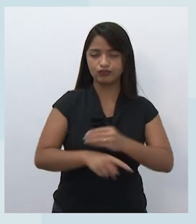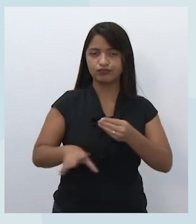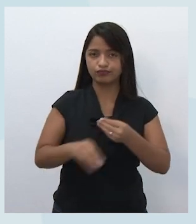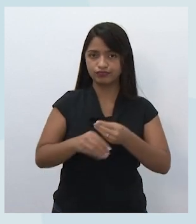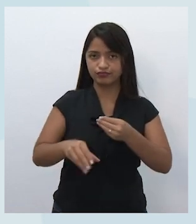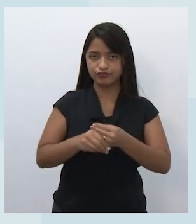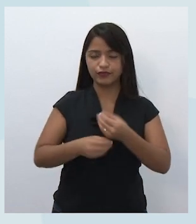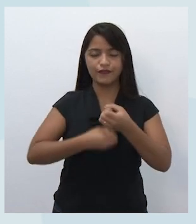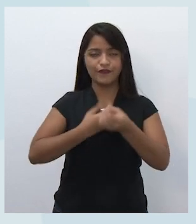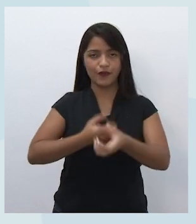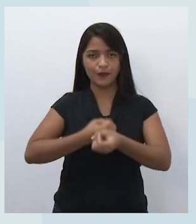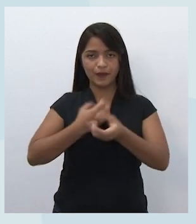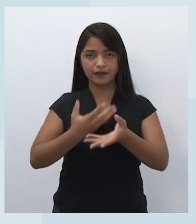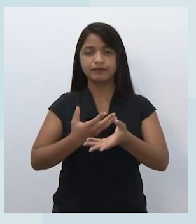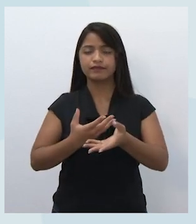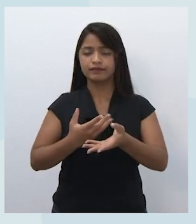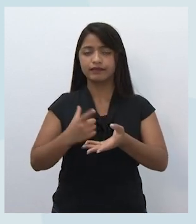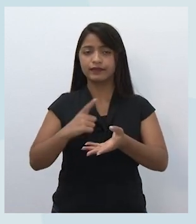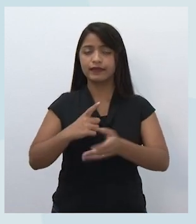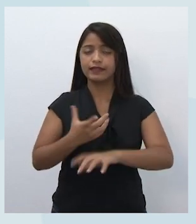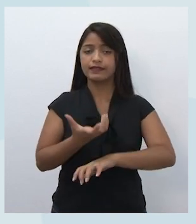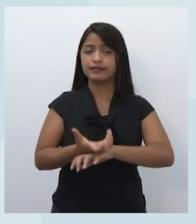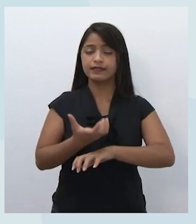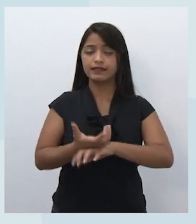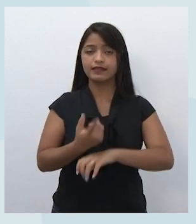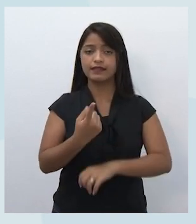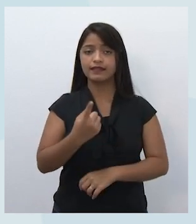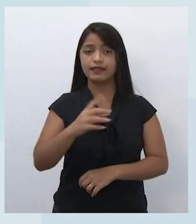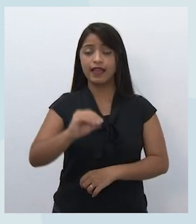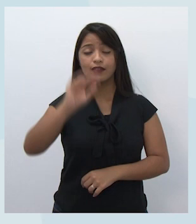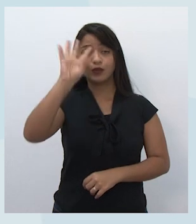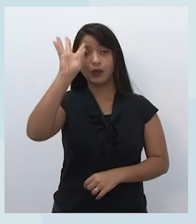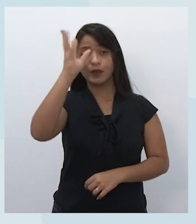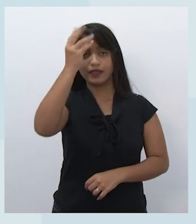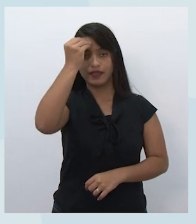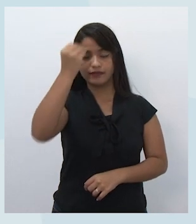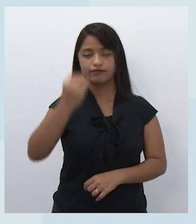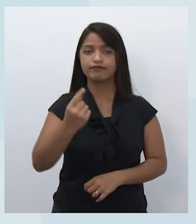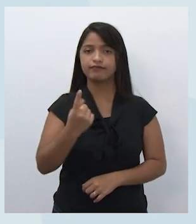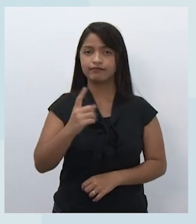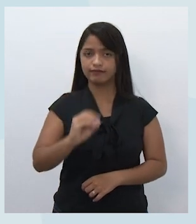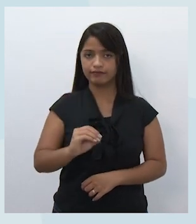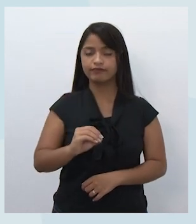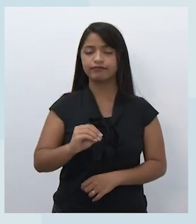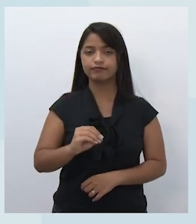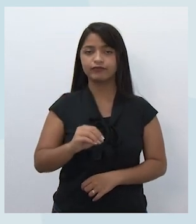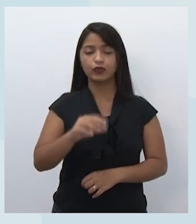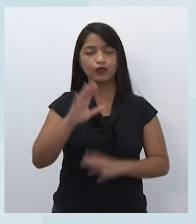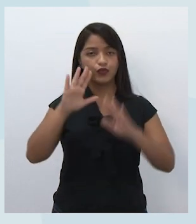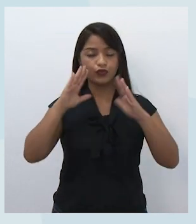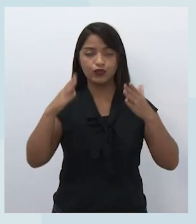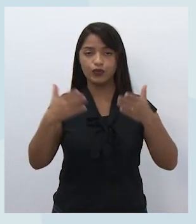ser sempre orientadas pelas 10 competências gerais que perpassam por toda a educação